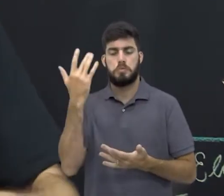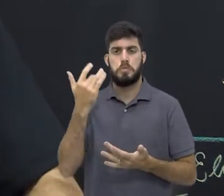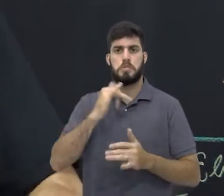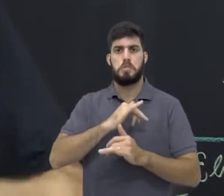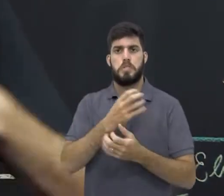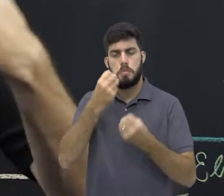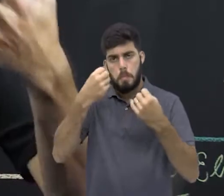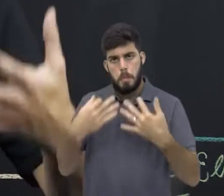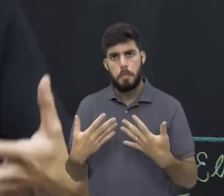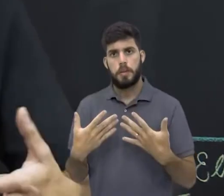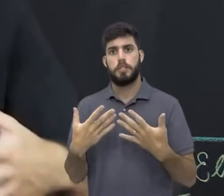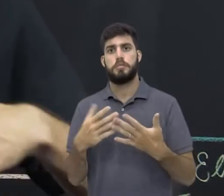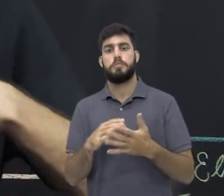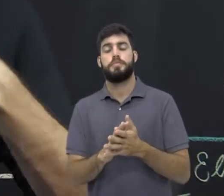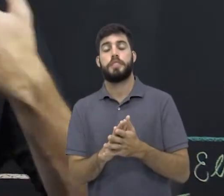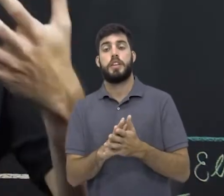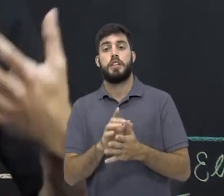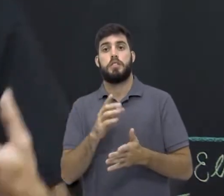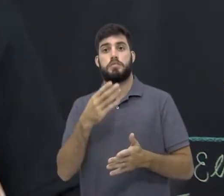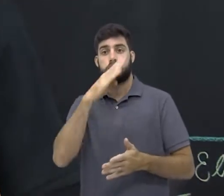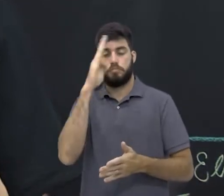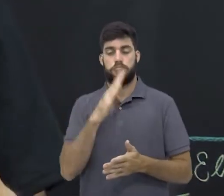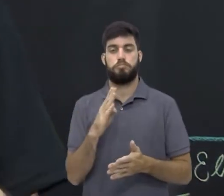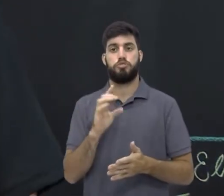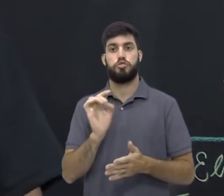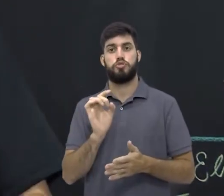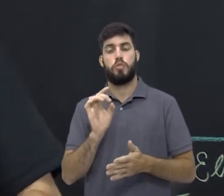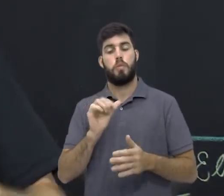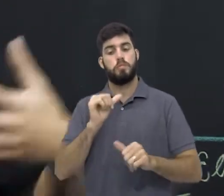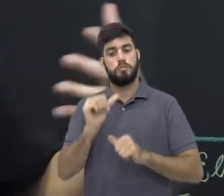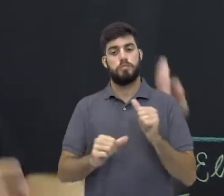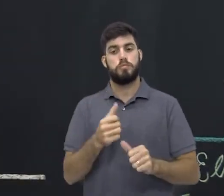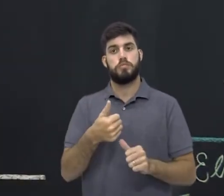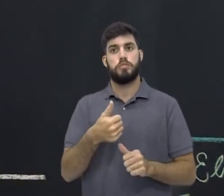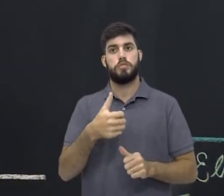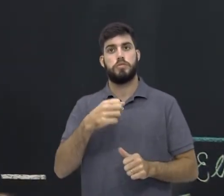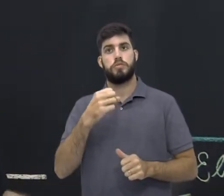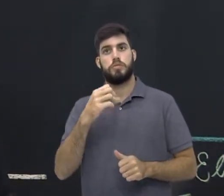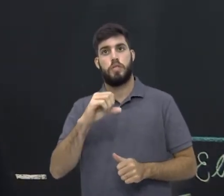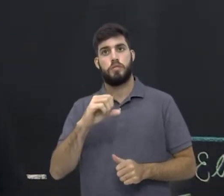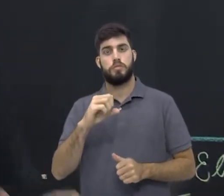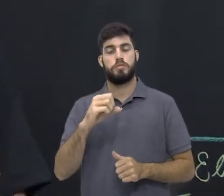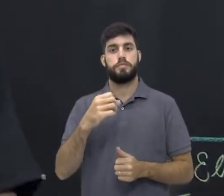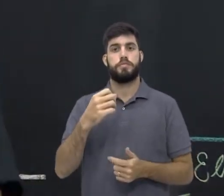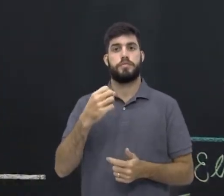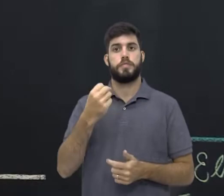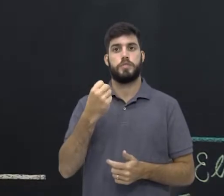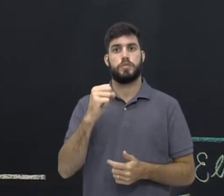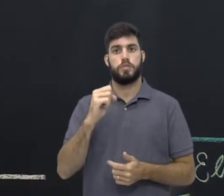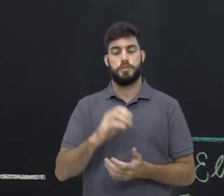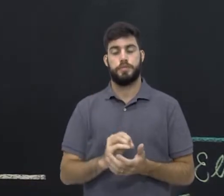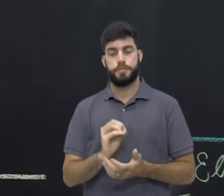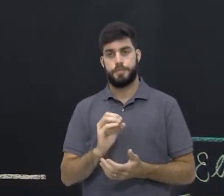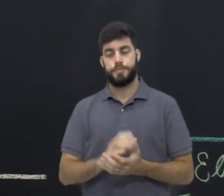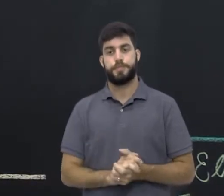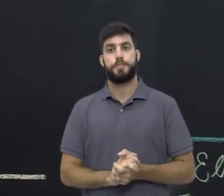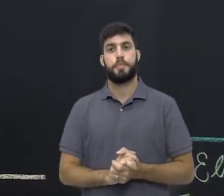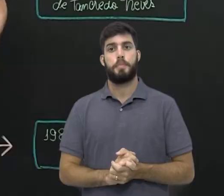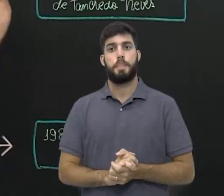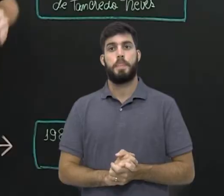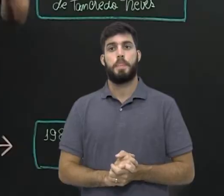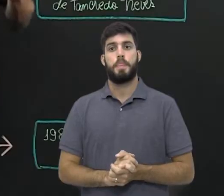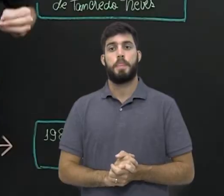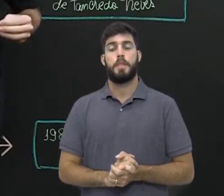teve uma nova Constituição, novas leis que garantiram um arranjo democrático para o Brasil e não mais